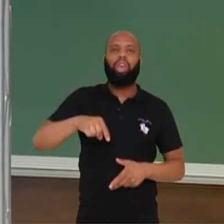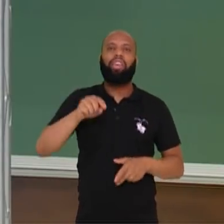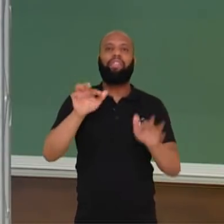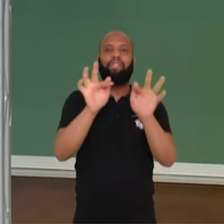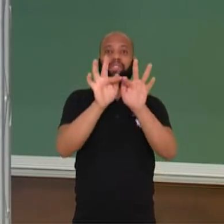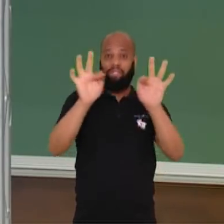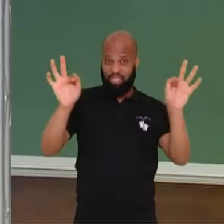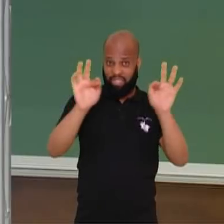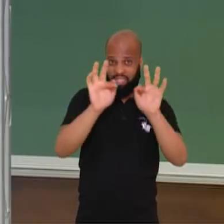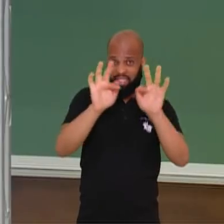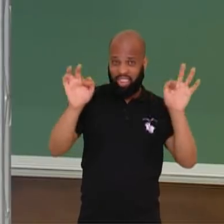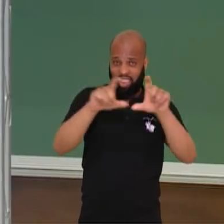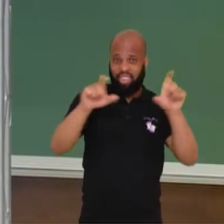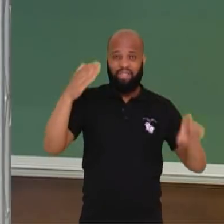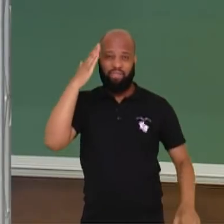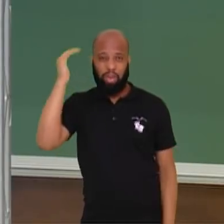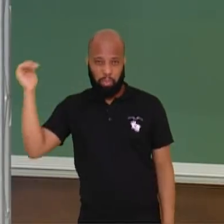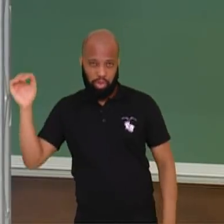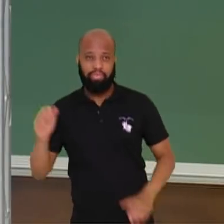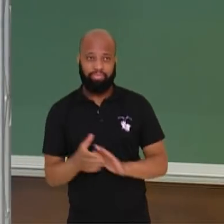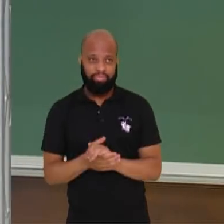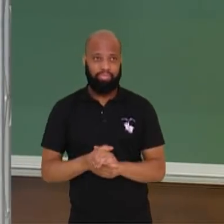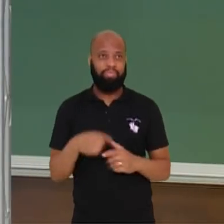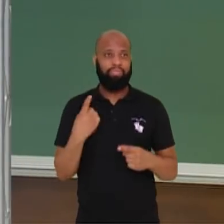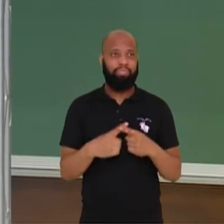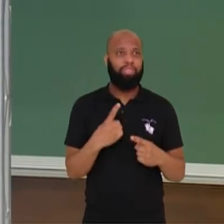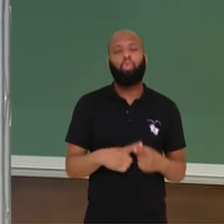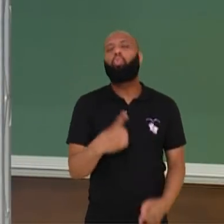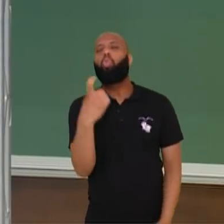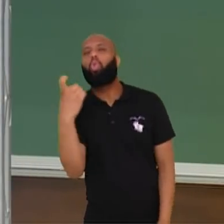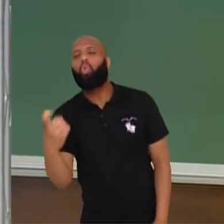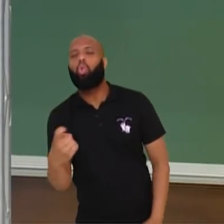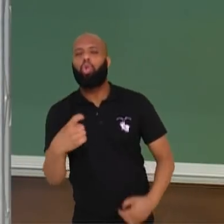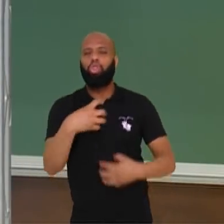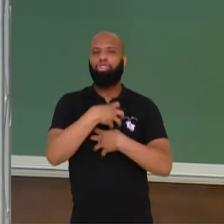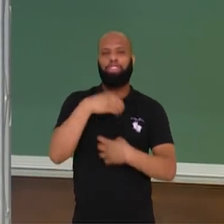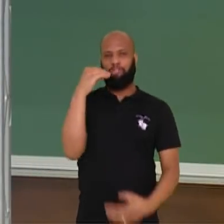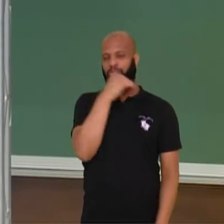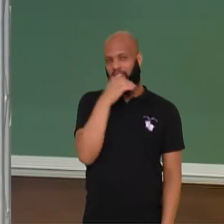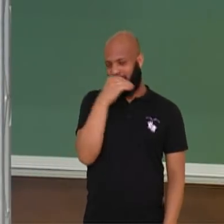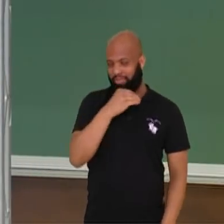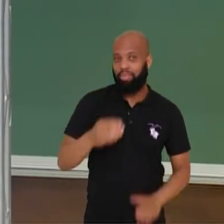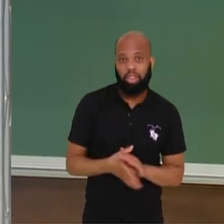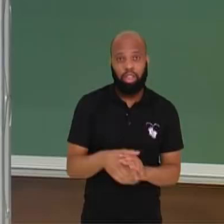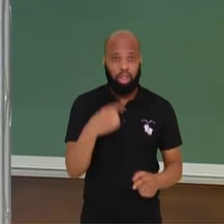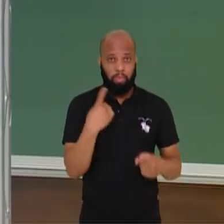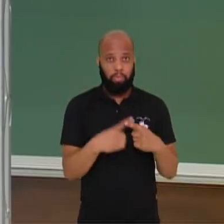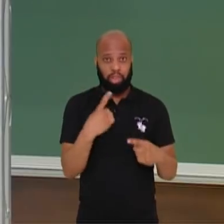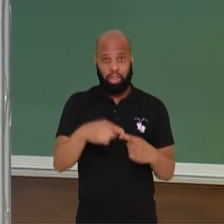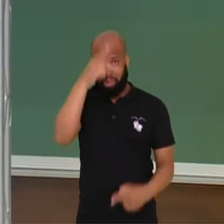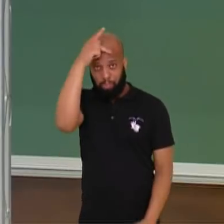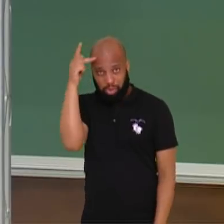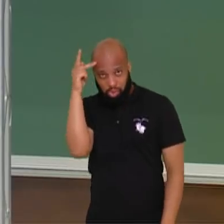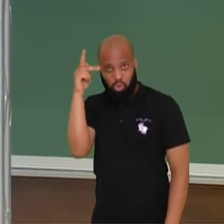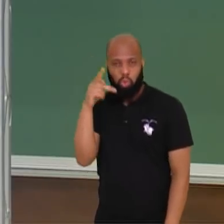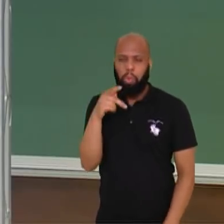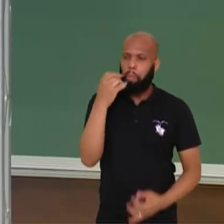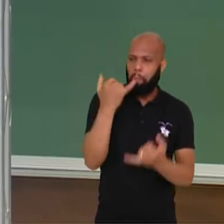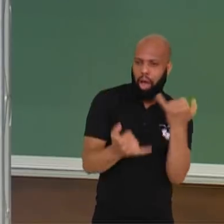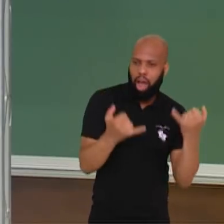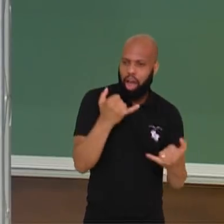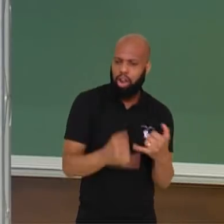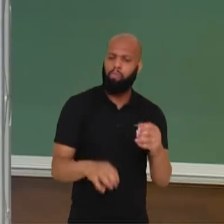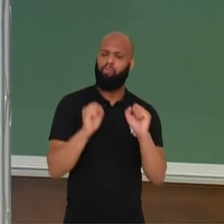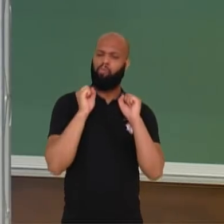que simboliza a fraqueza, o único ponto fraco. Que mesmo alguém que pareça assim